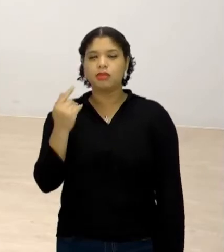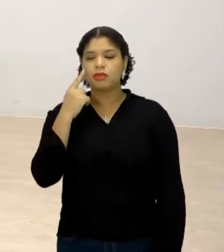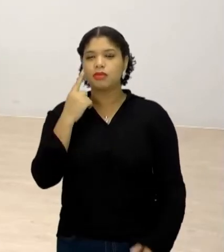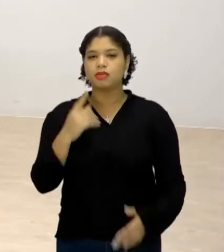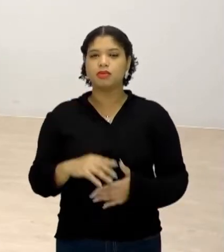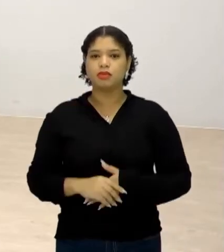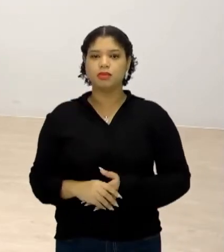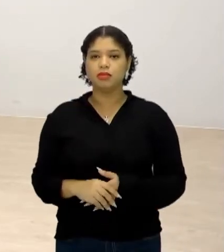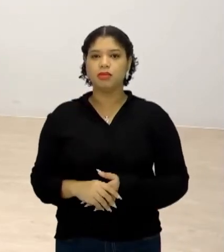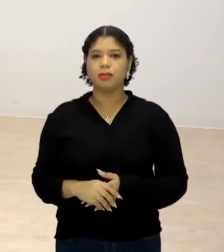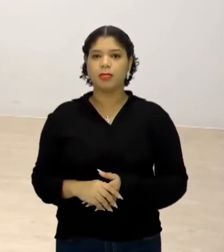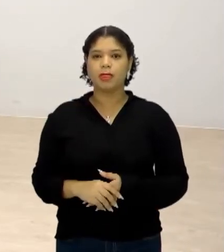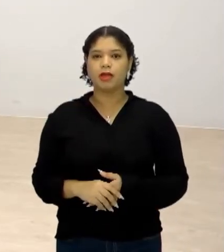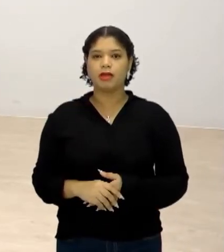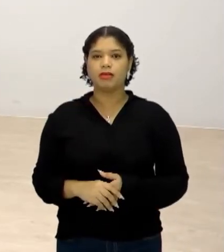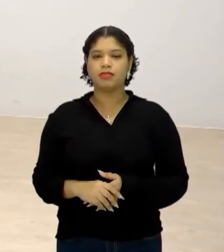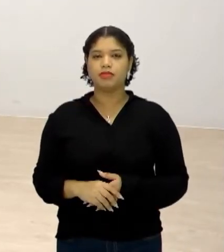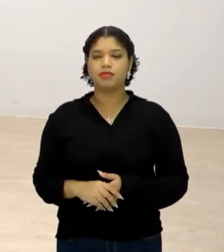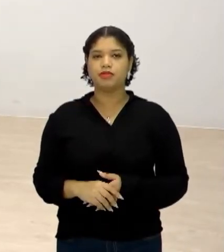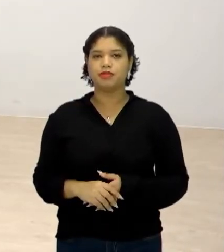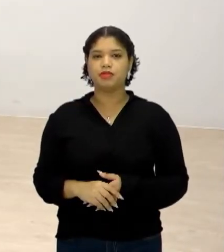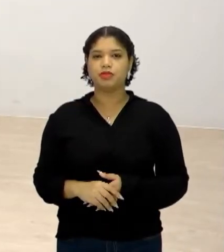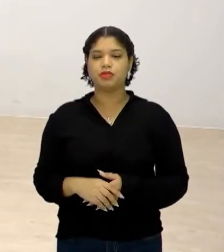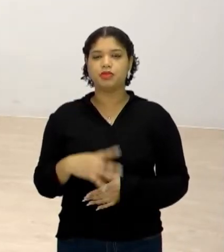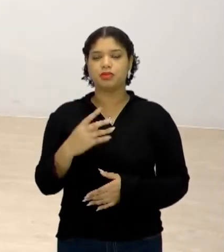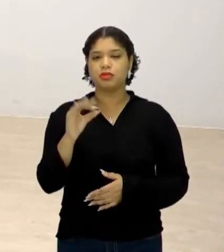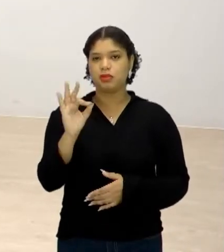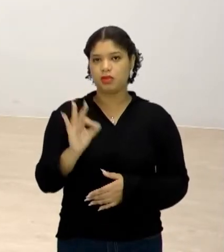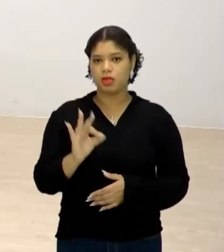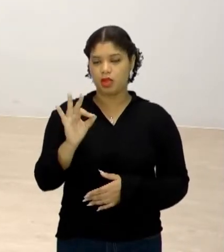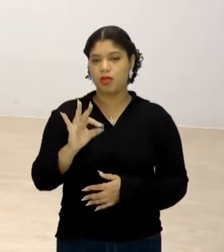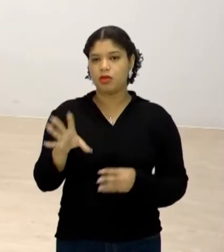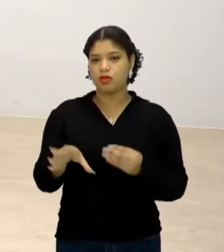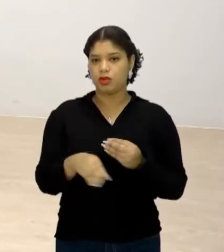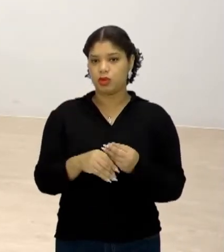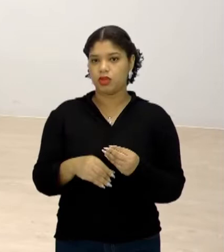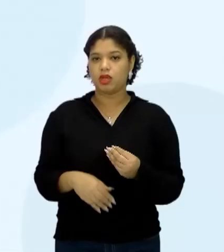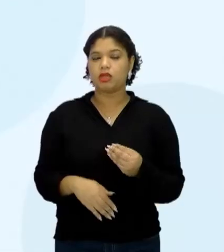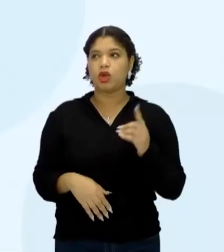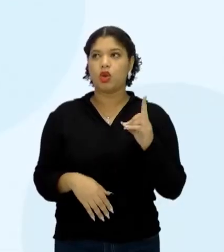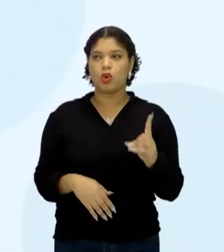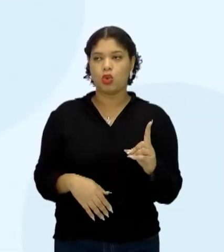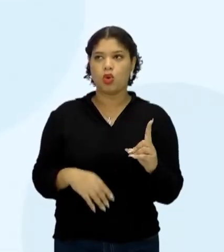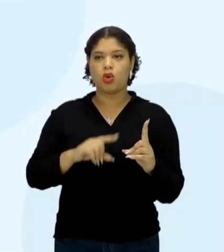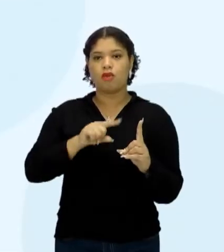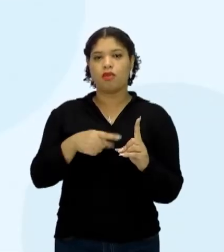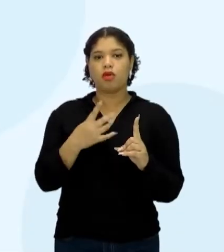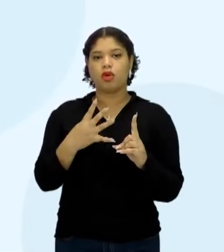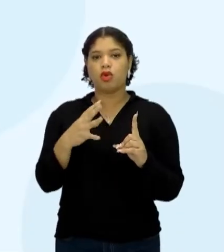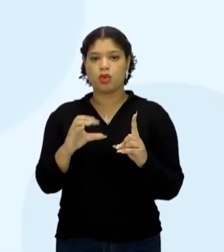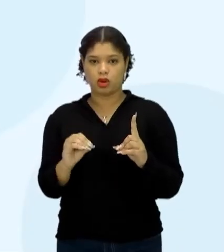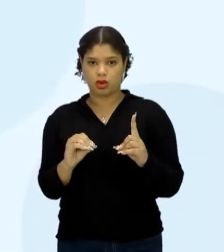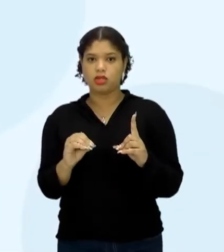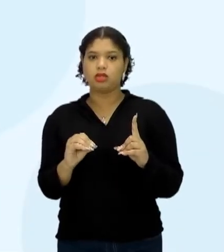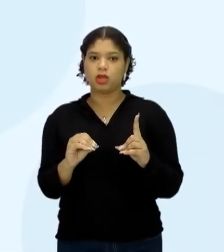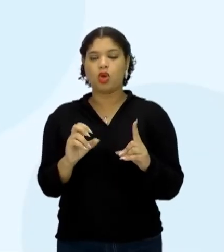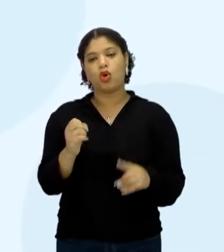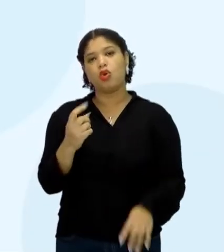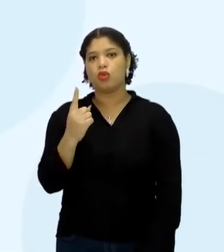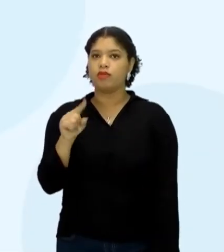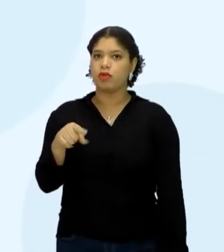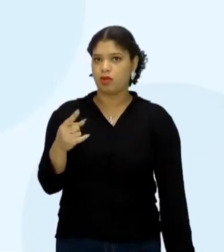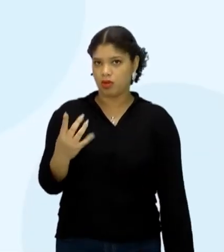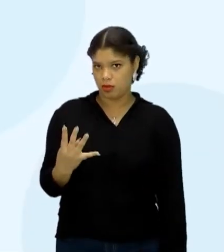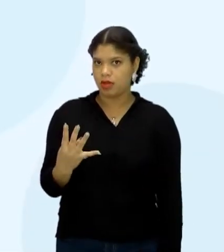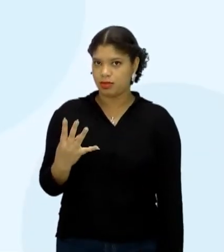40%, 0,40, né? Quando a gente transforma em decimal. Mais 1 vai dar 1,40, ou a gente pode colocar somente 1,4,